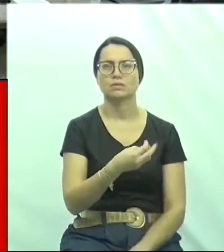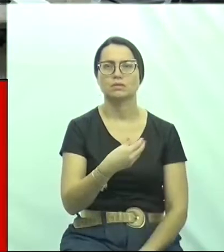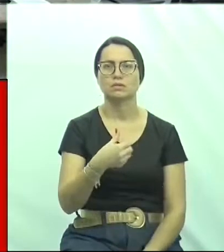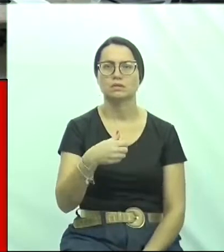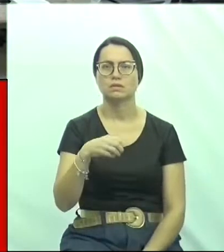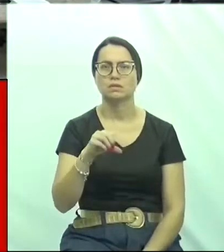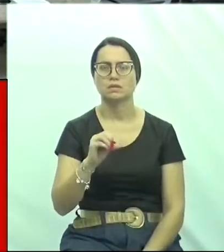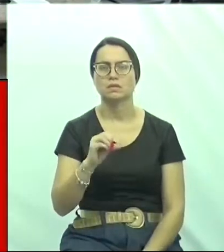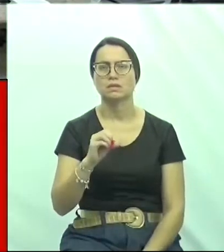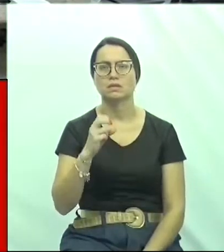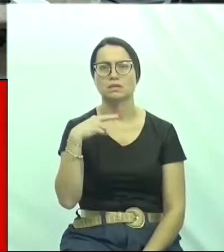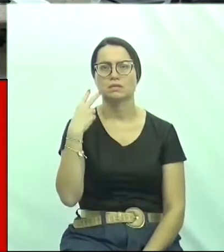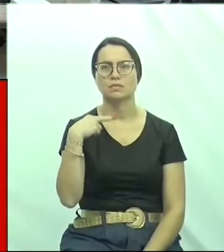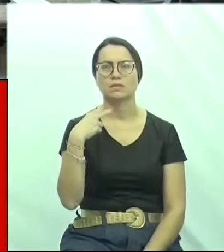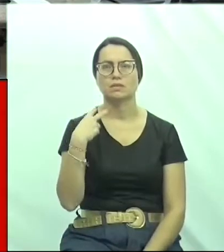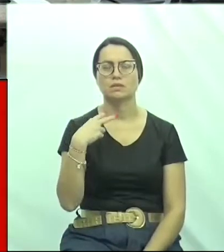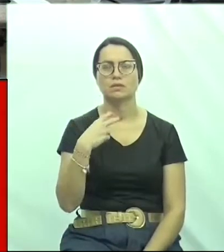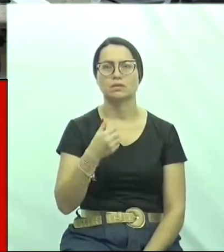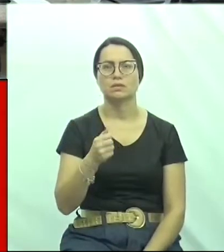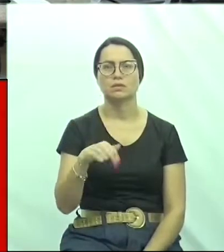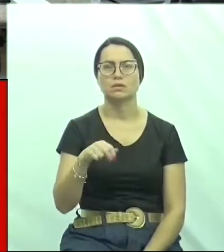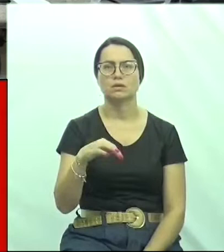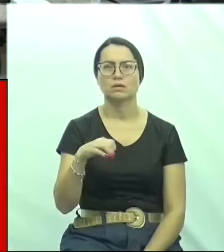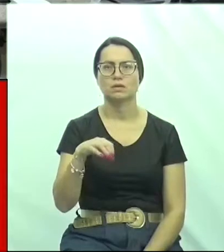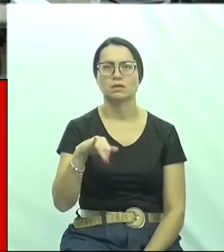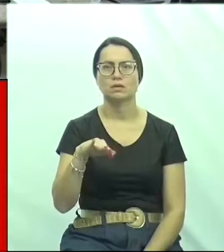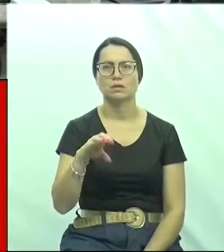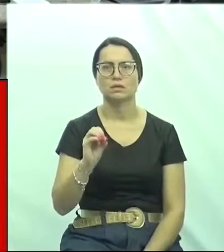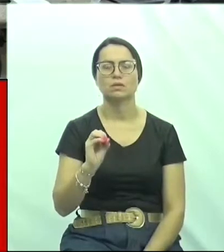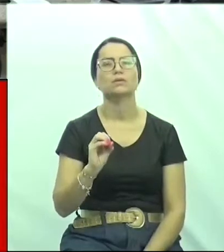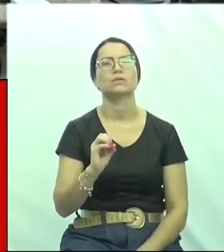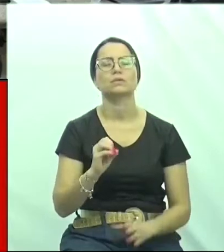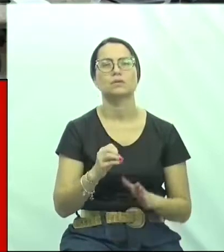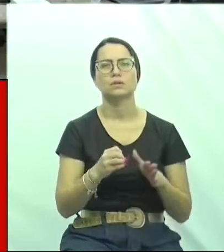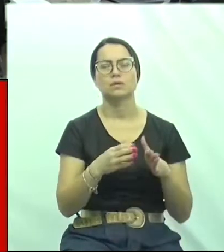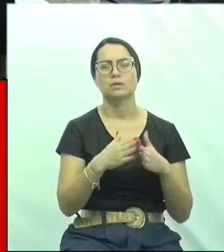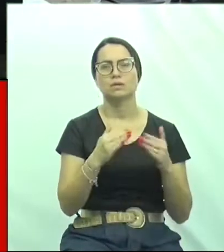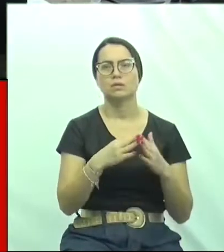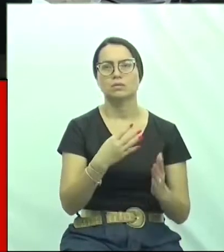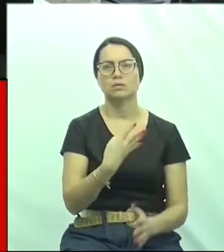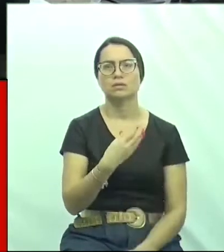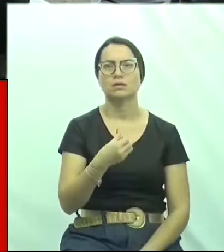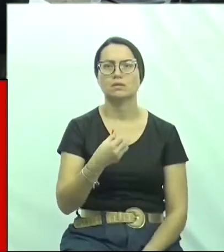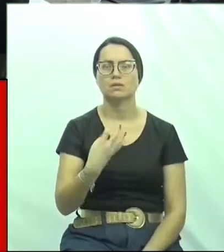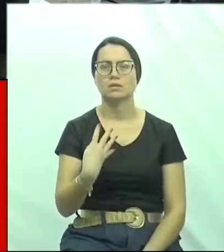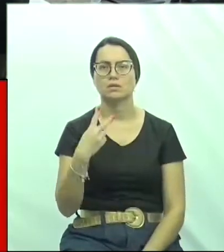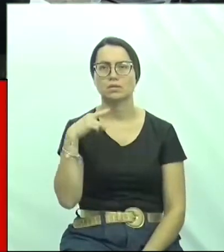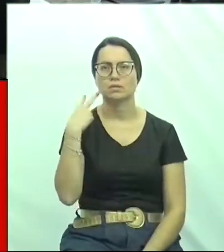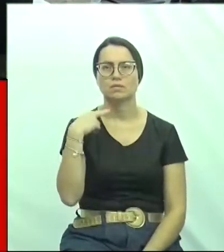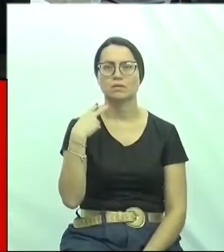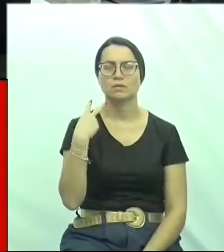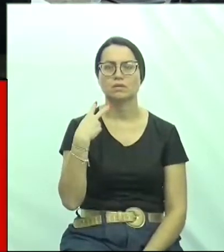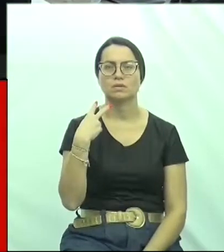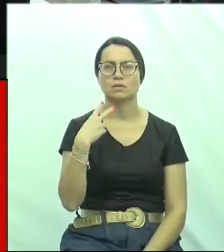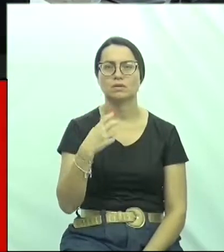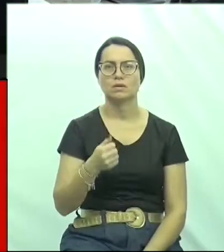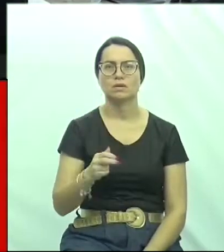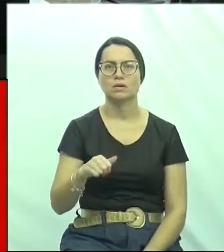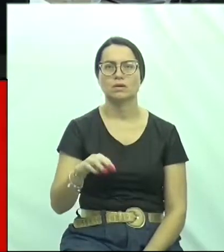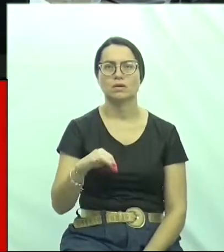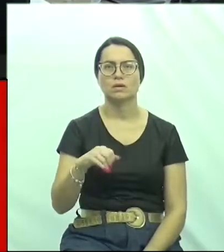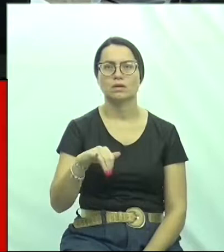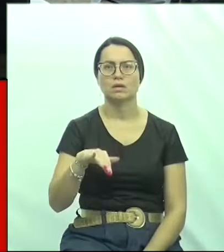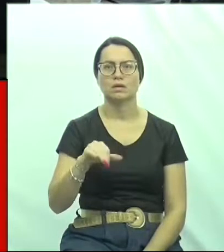de autoria vereador Antônio de Oliveira. Requerimento número 479/22, de autoria do vereador Antônio de